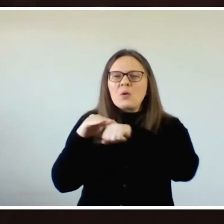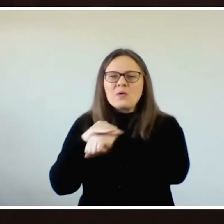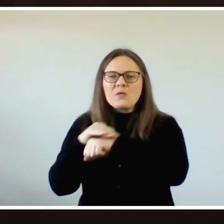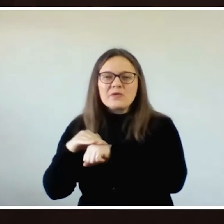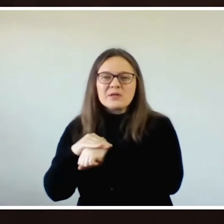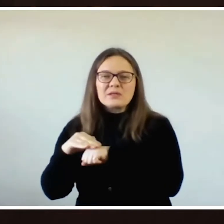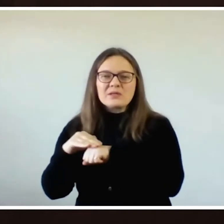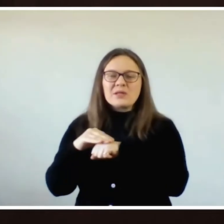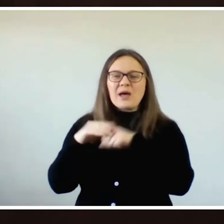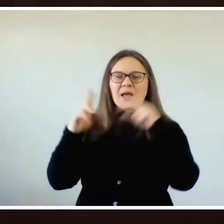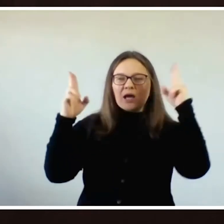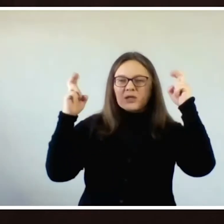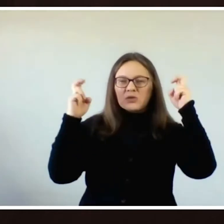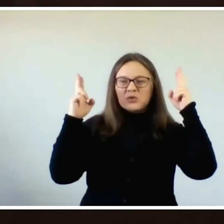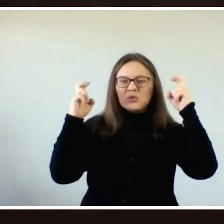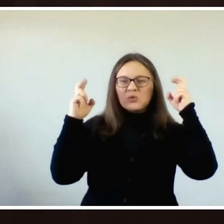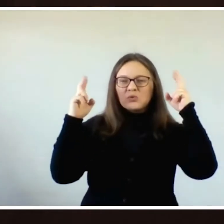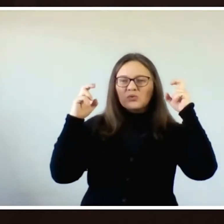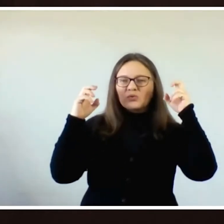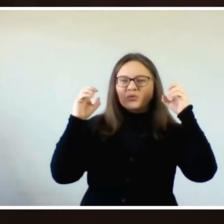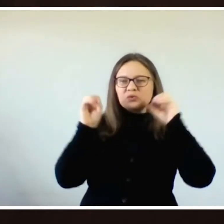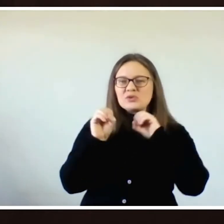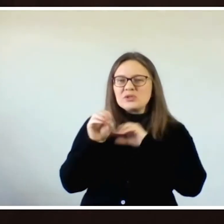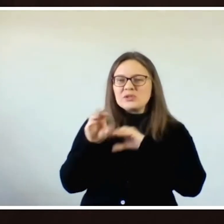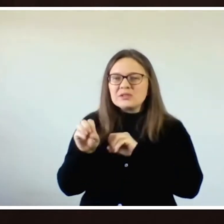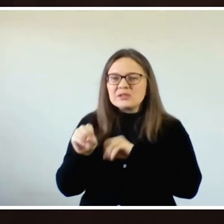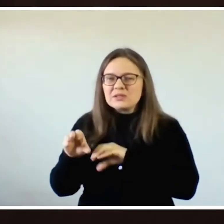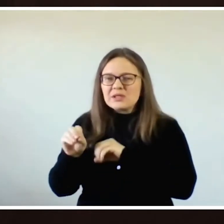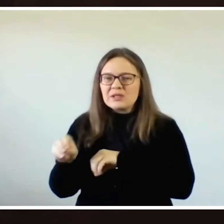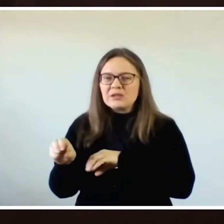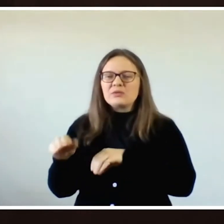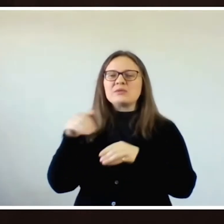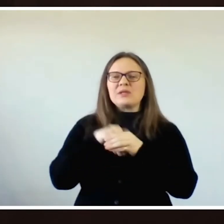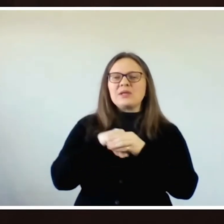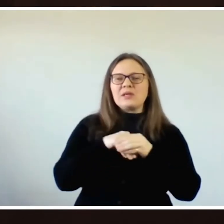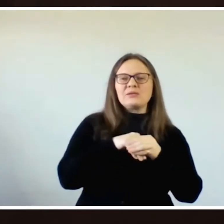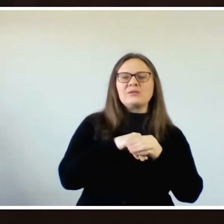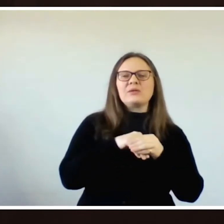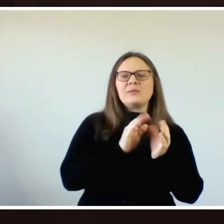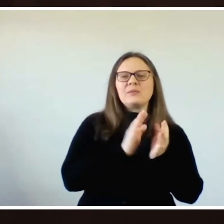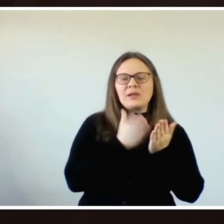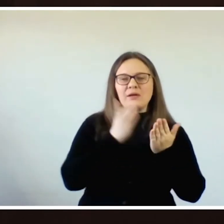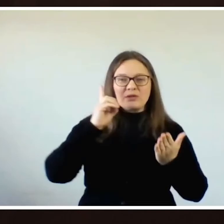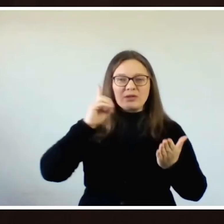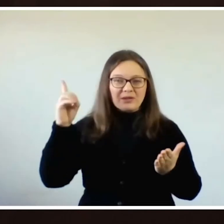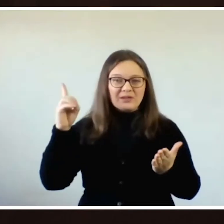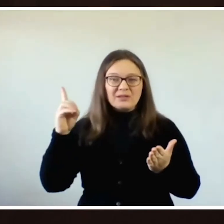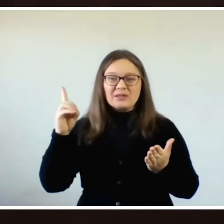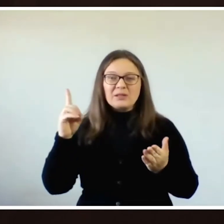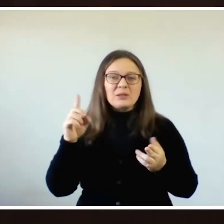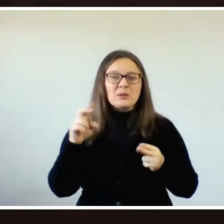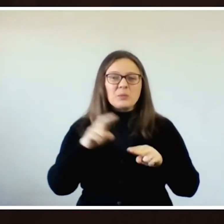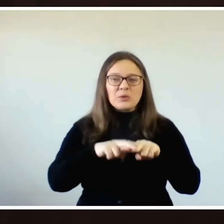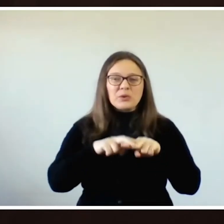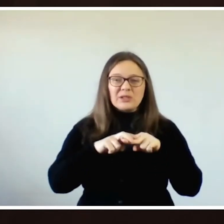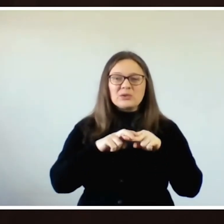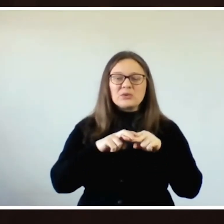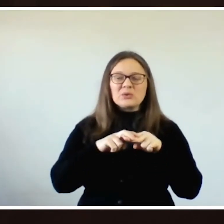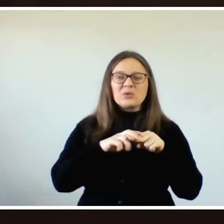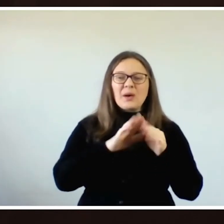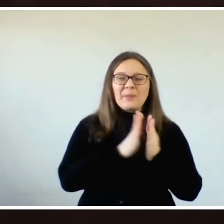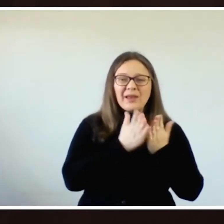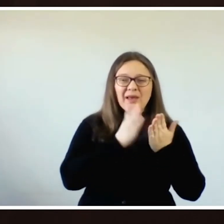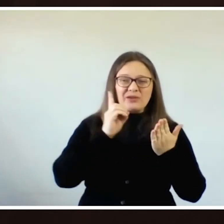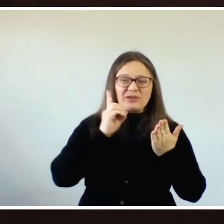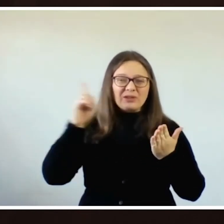e o caráter da igreja logo foram distorcidos completamente. Já pensou, os nossos